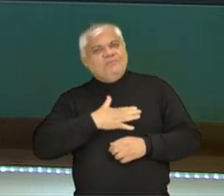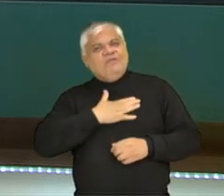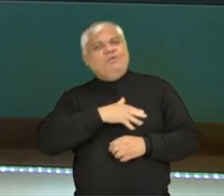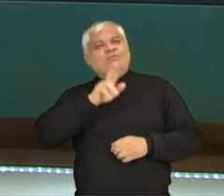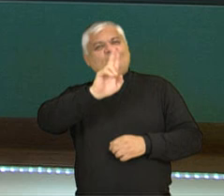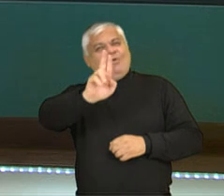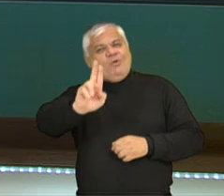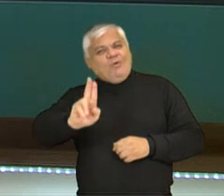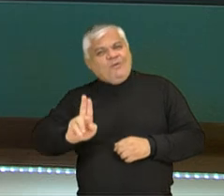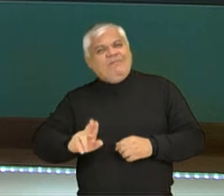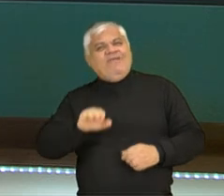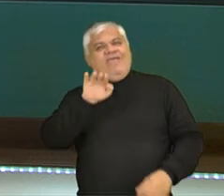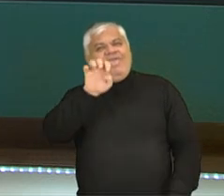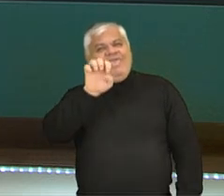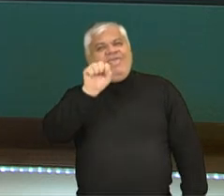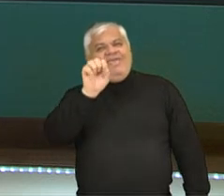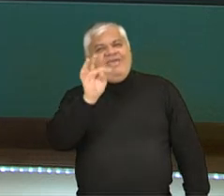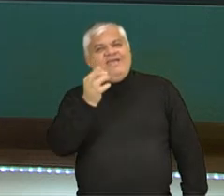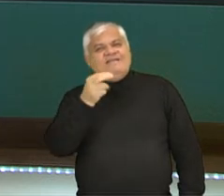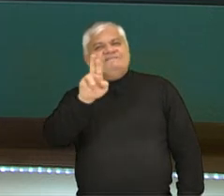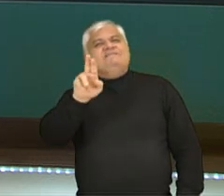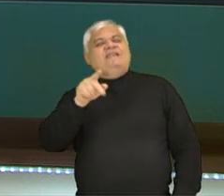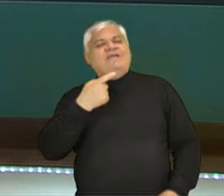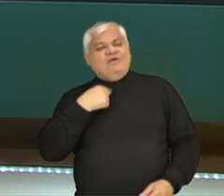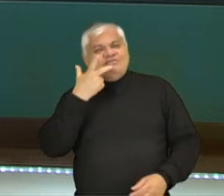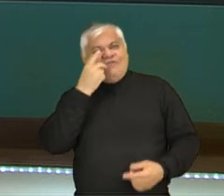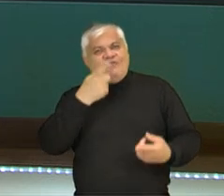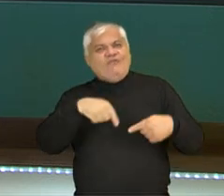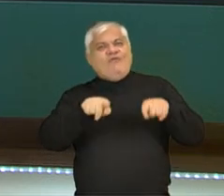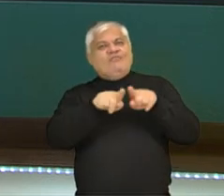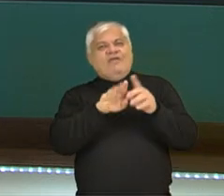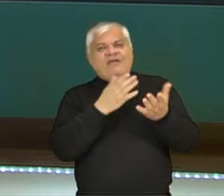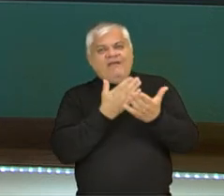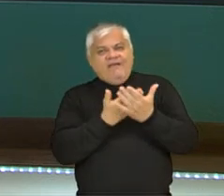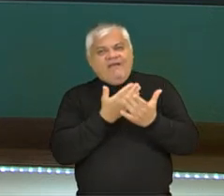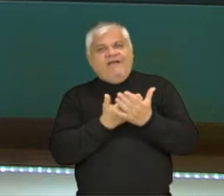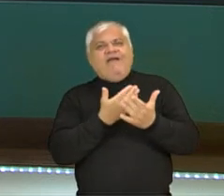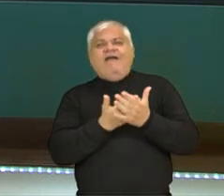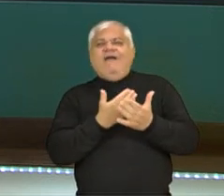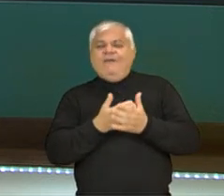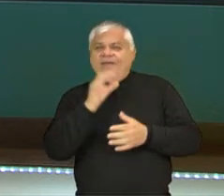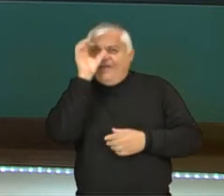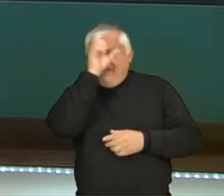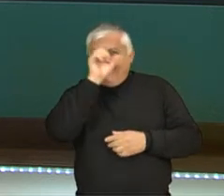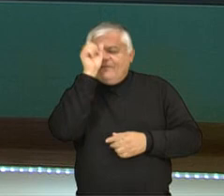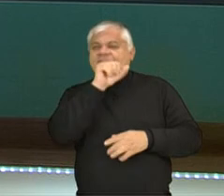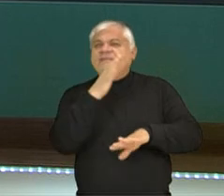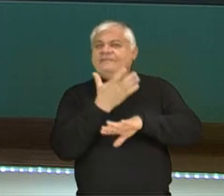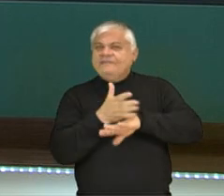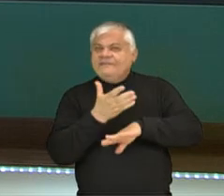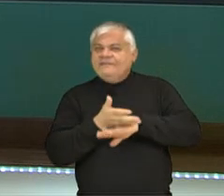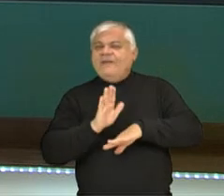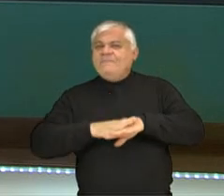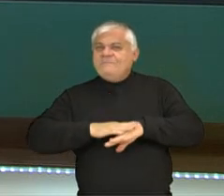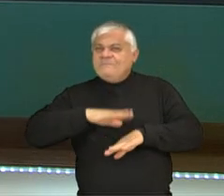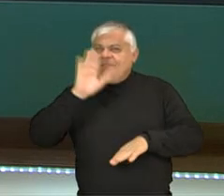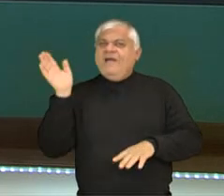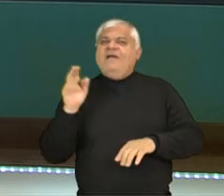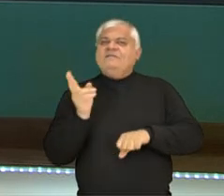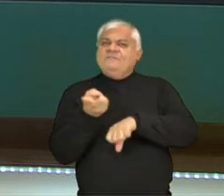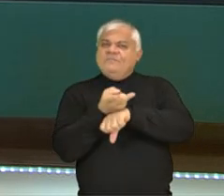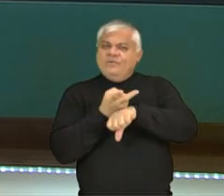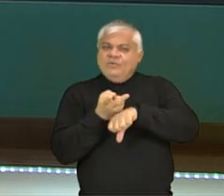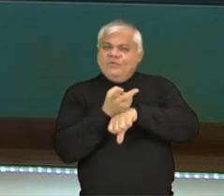para os ésteres. Acho que vou voltar à aula depois lá e vou praticar e também vou